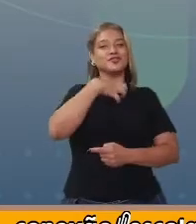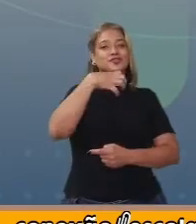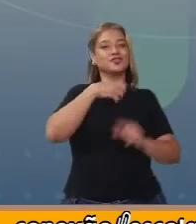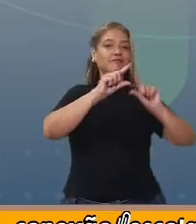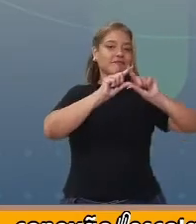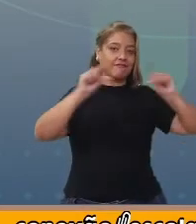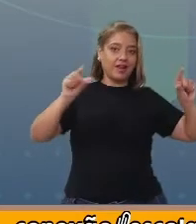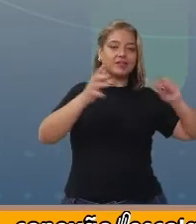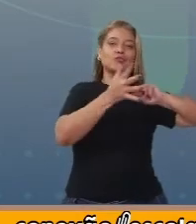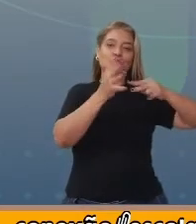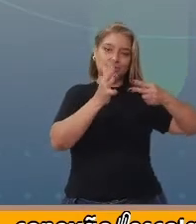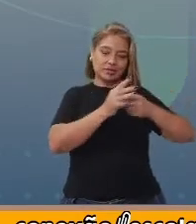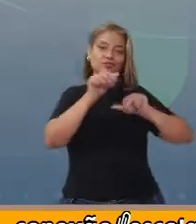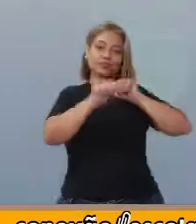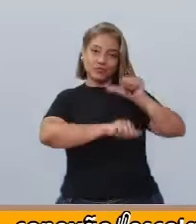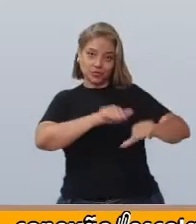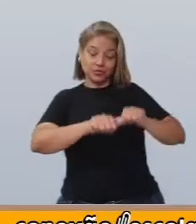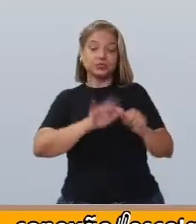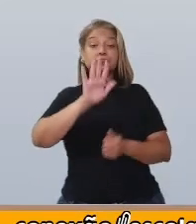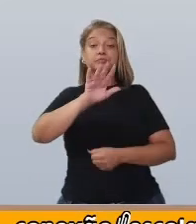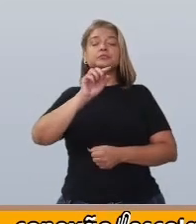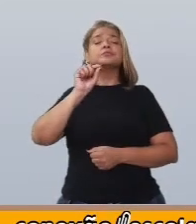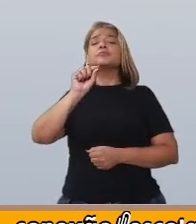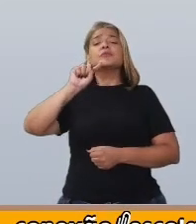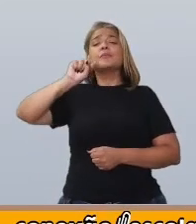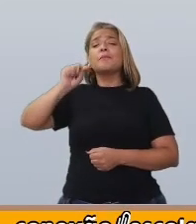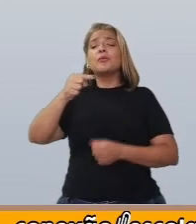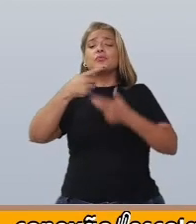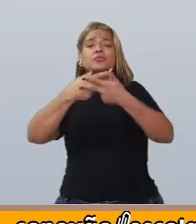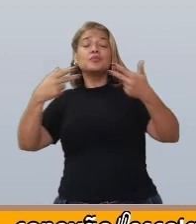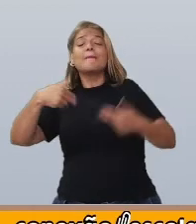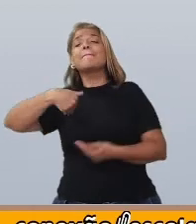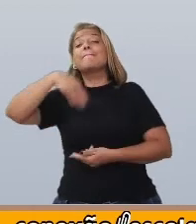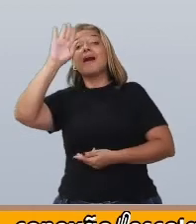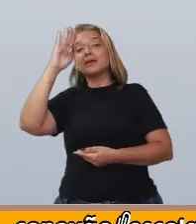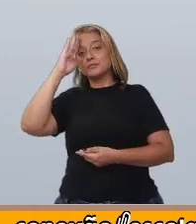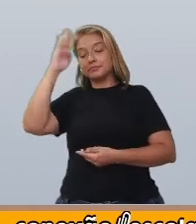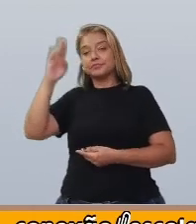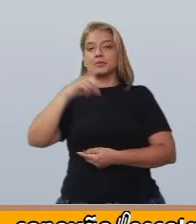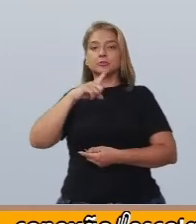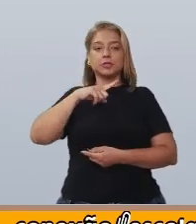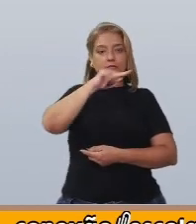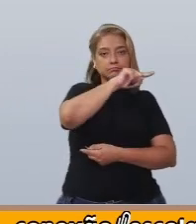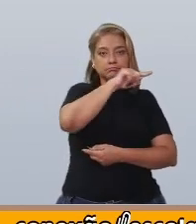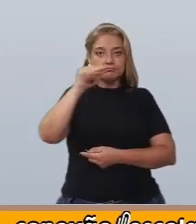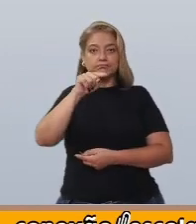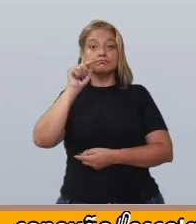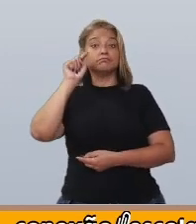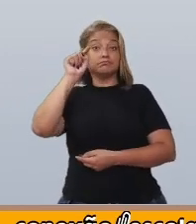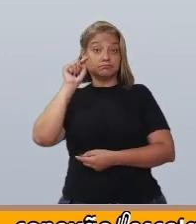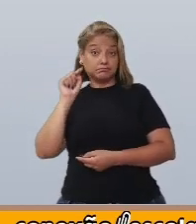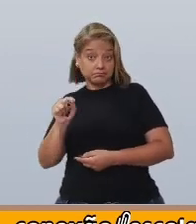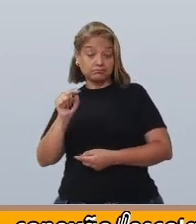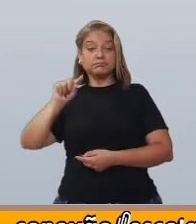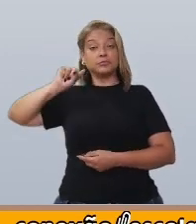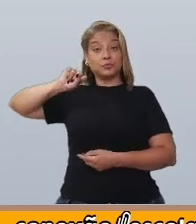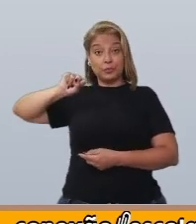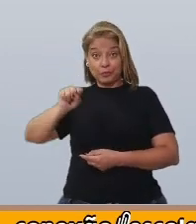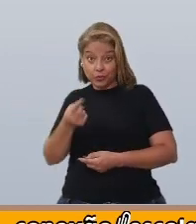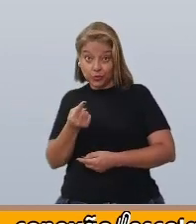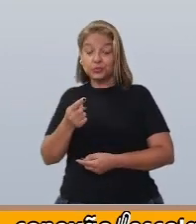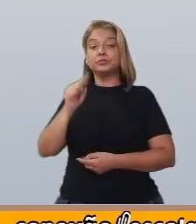Os sinais de pontuação que mais se destacam são travessão, 2 pontos, ponto